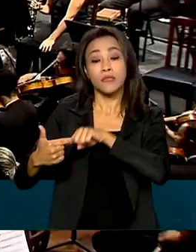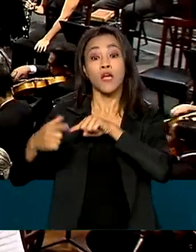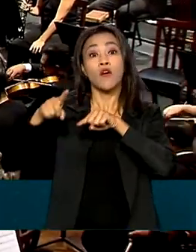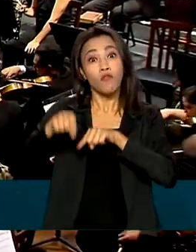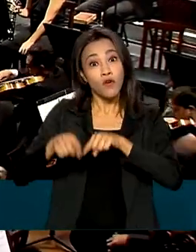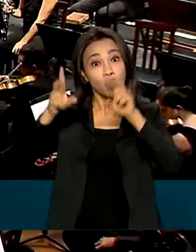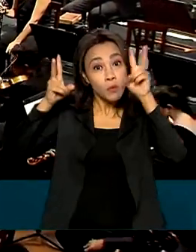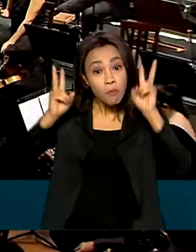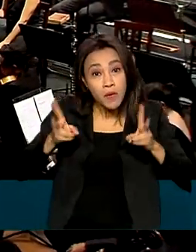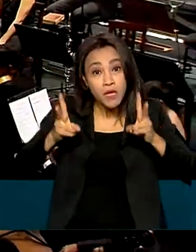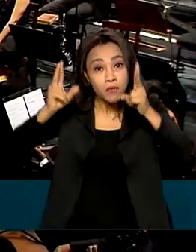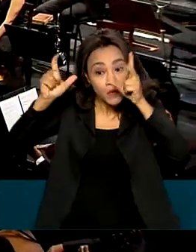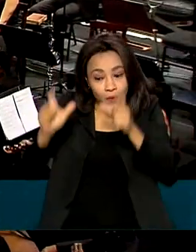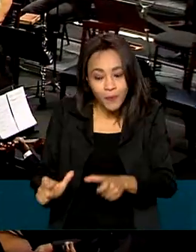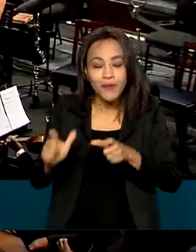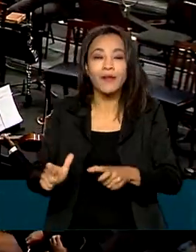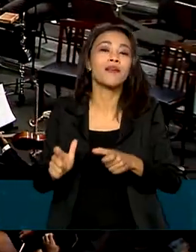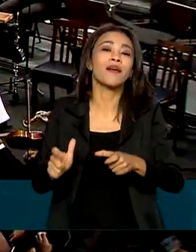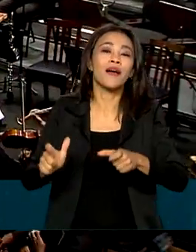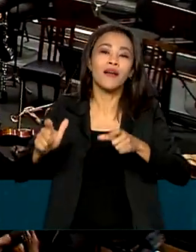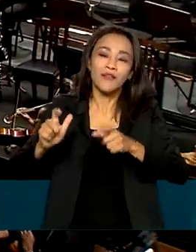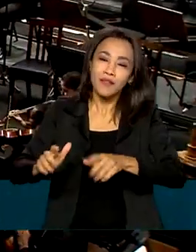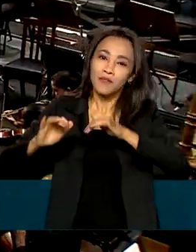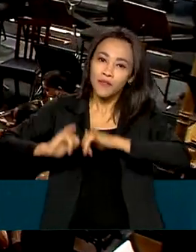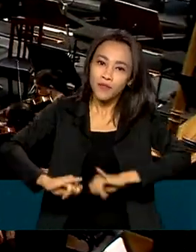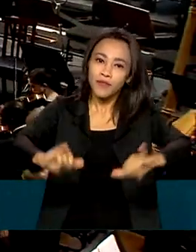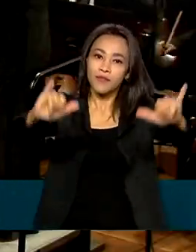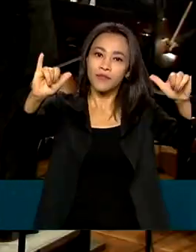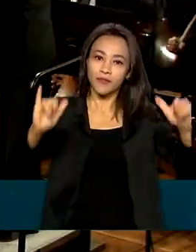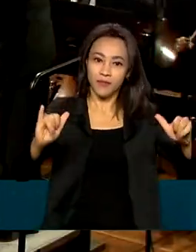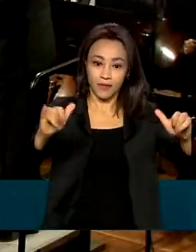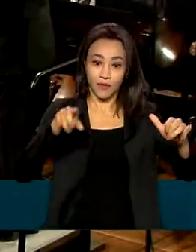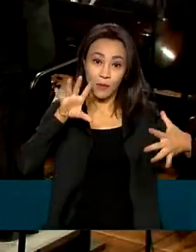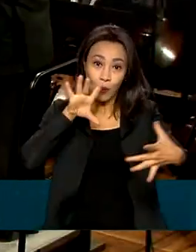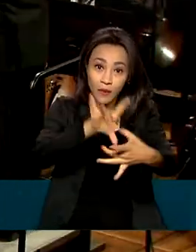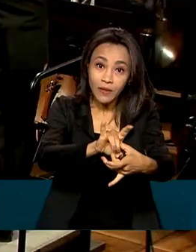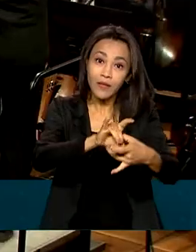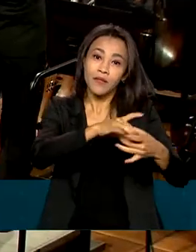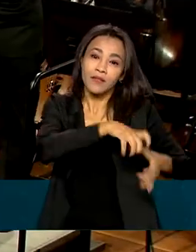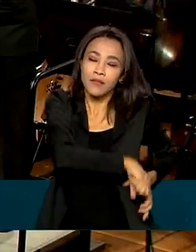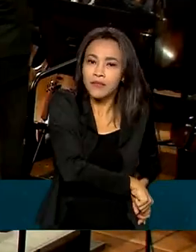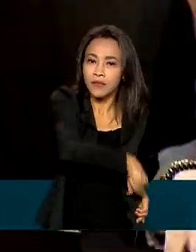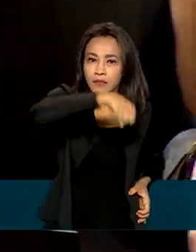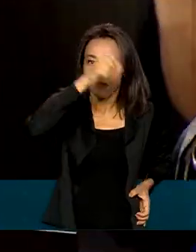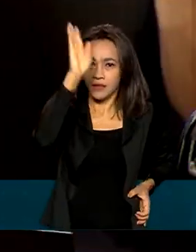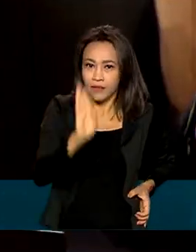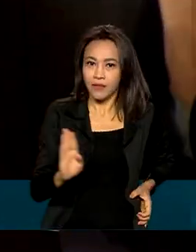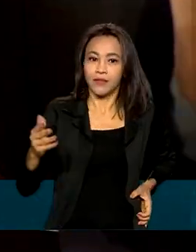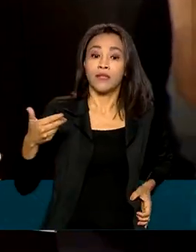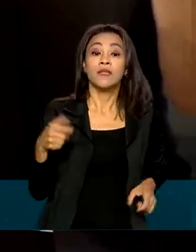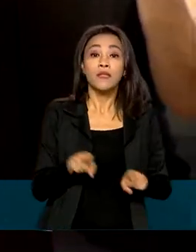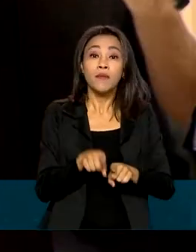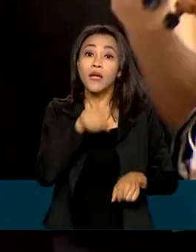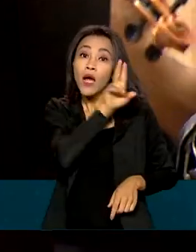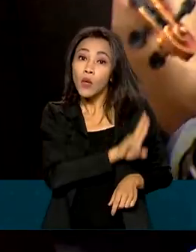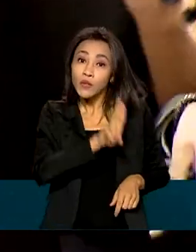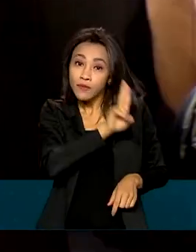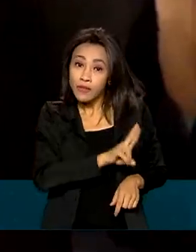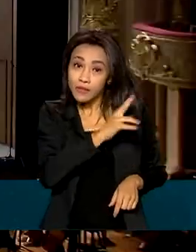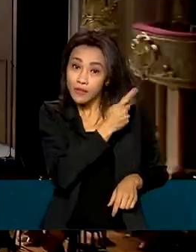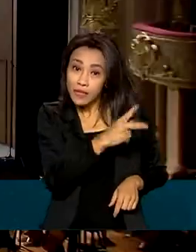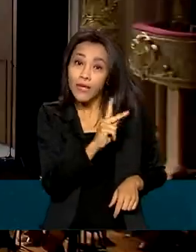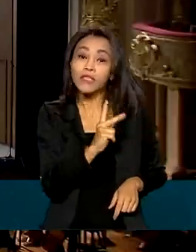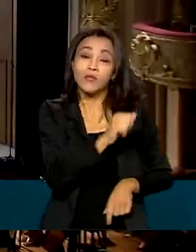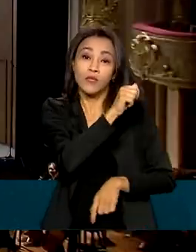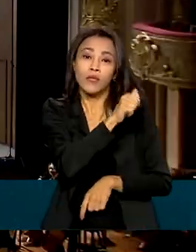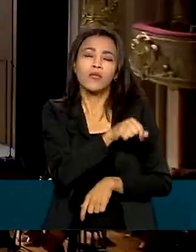do mesmo local, no centenário da independência do Brasil. E a Sinfônica Nacional da Universidade Federal Fluminense também